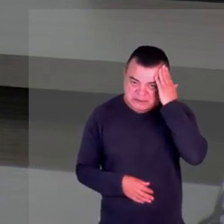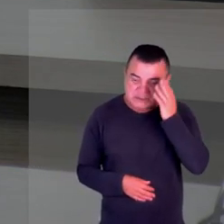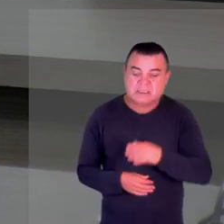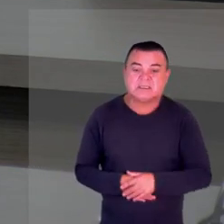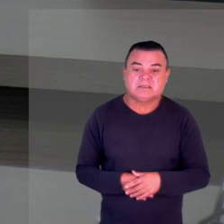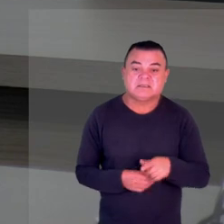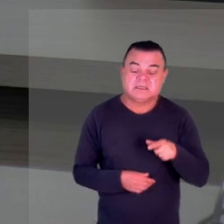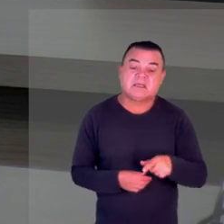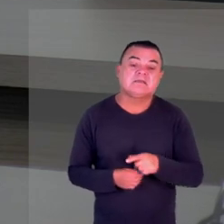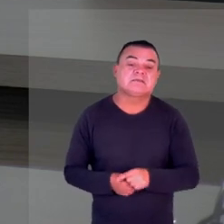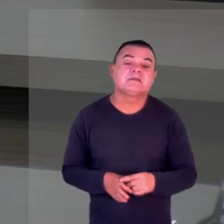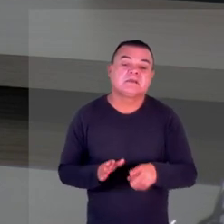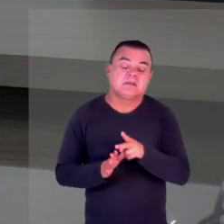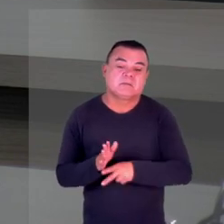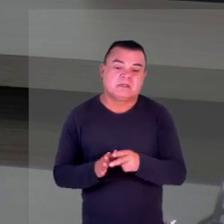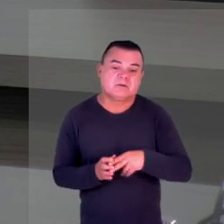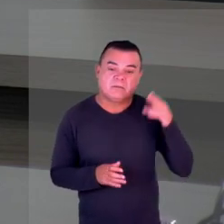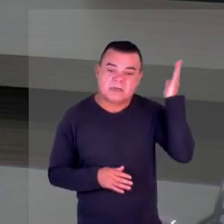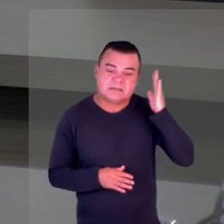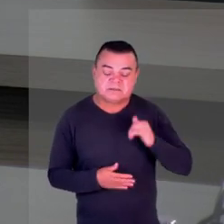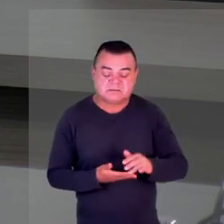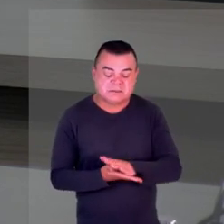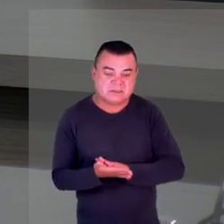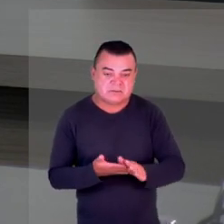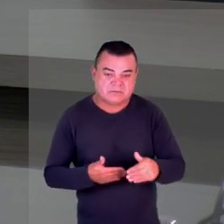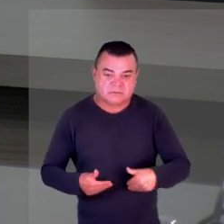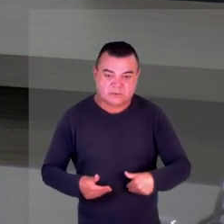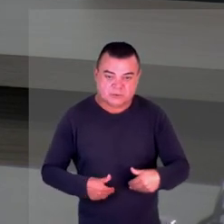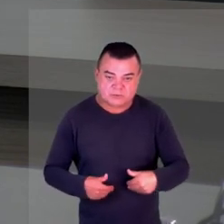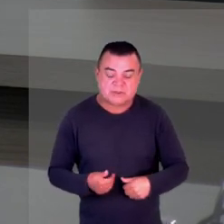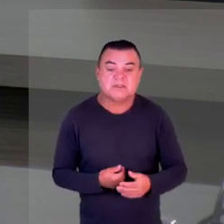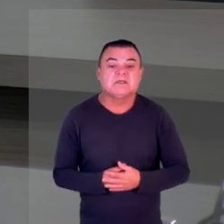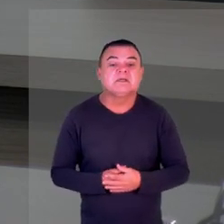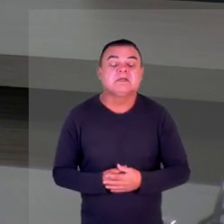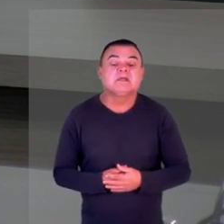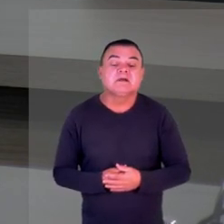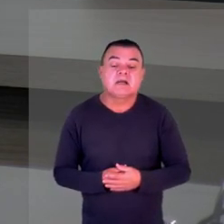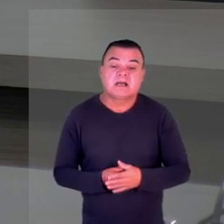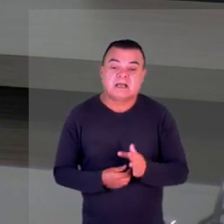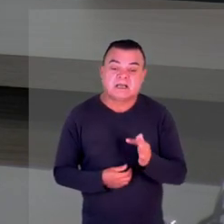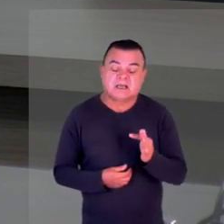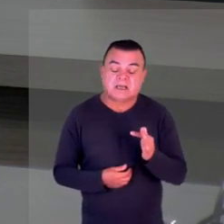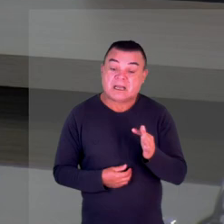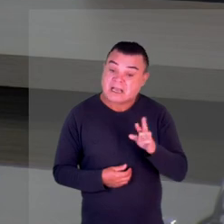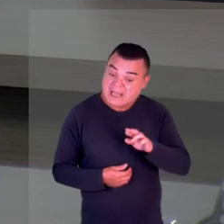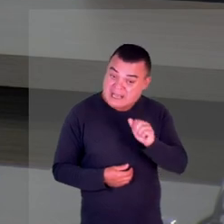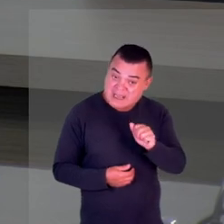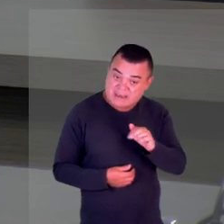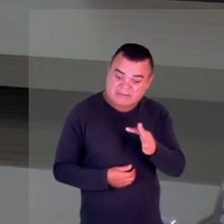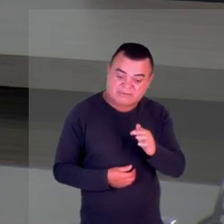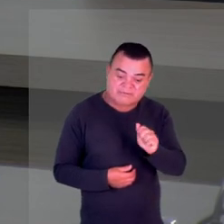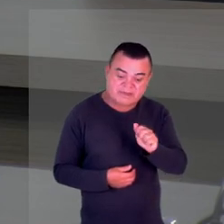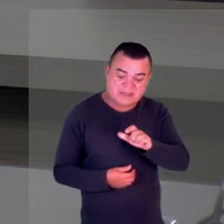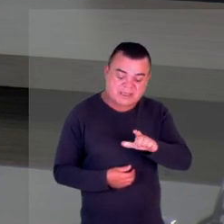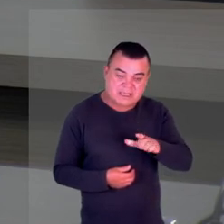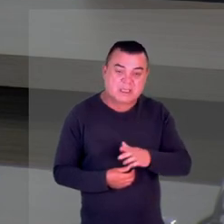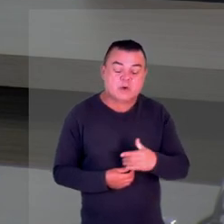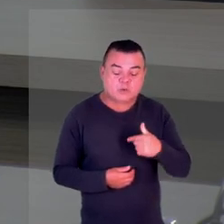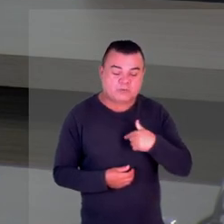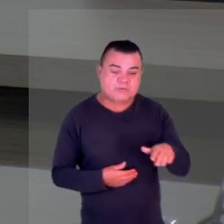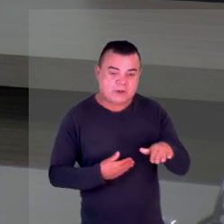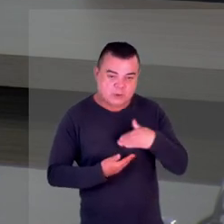o Rafael de manhã ele me diz que também tem essa previsão né mas que não sabe se tem recursos financeiros para esse ano